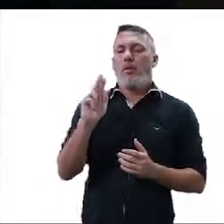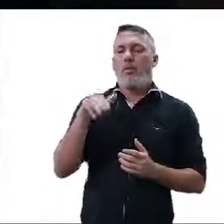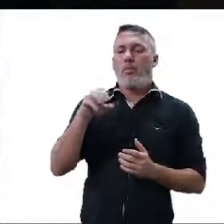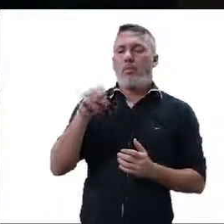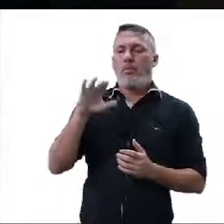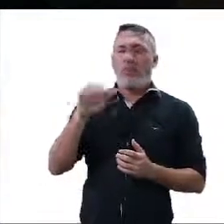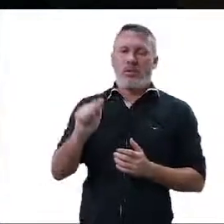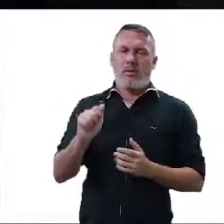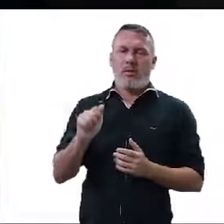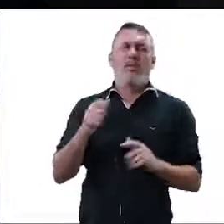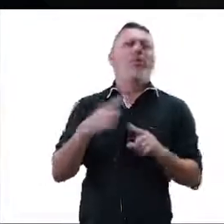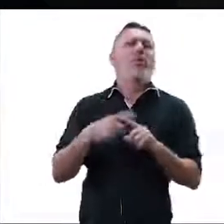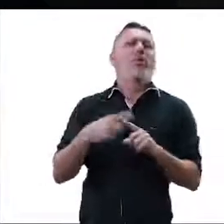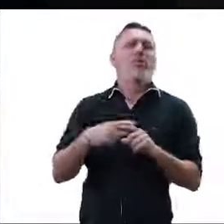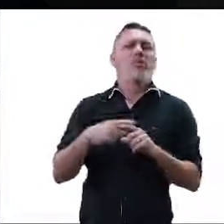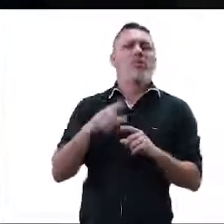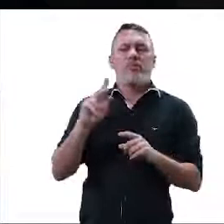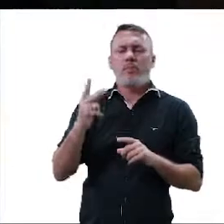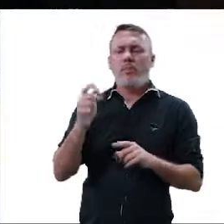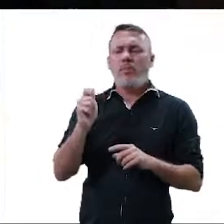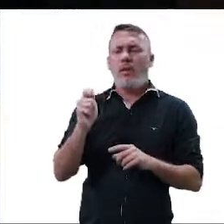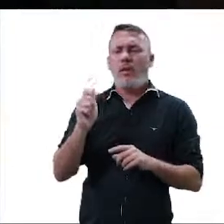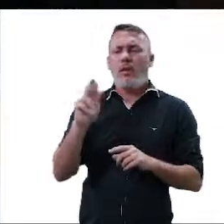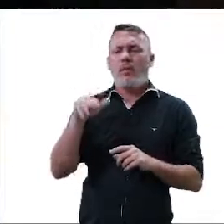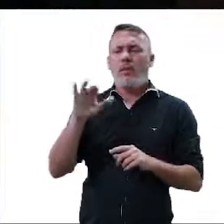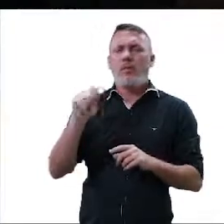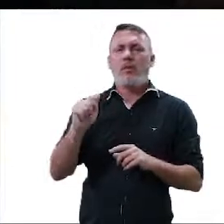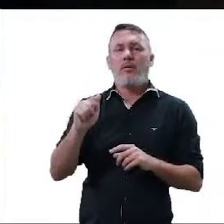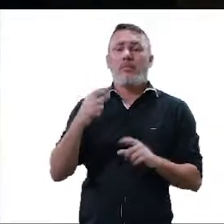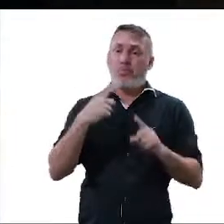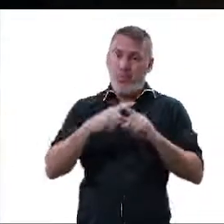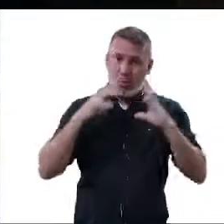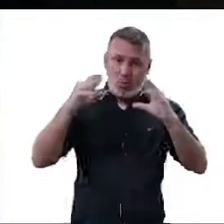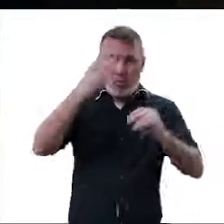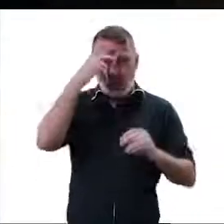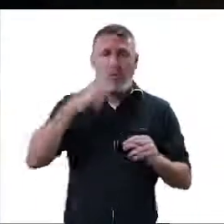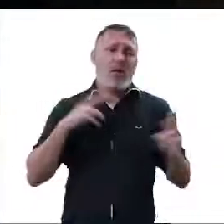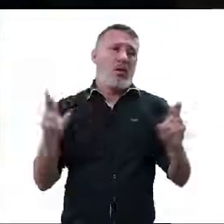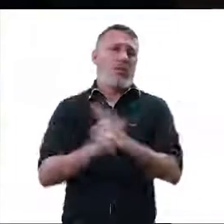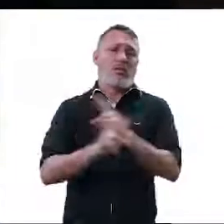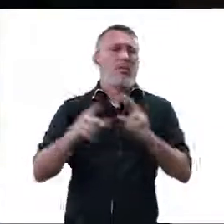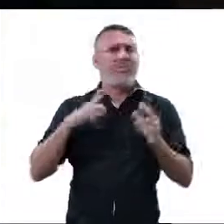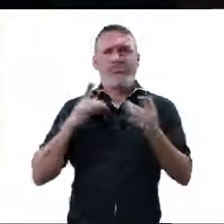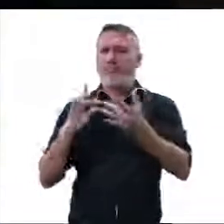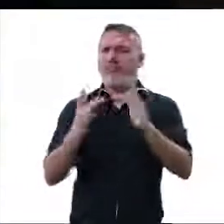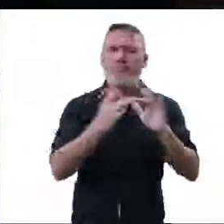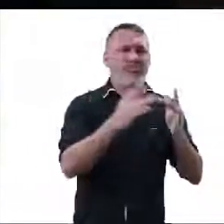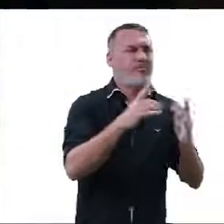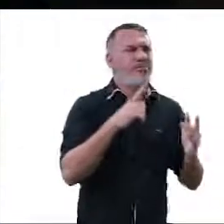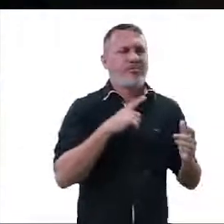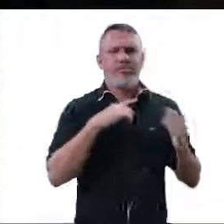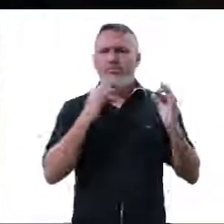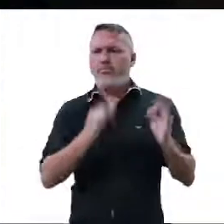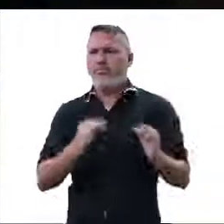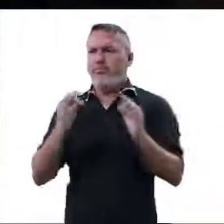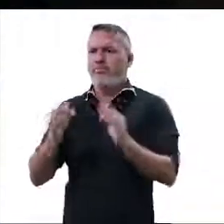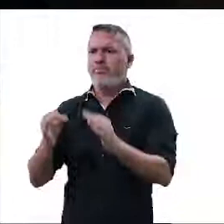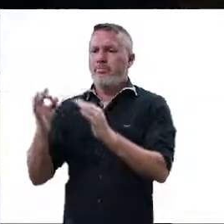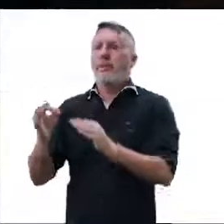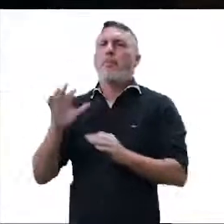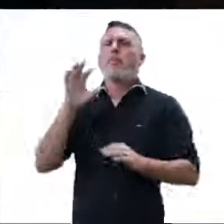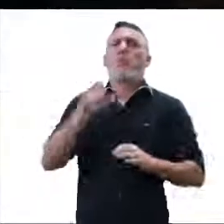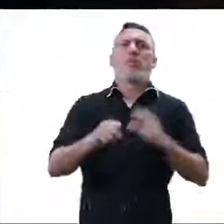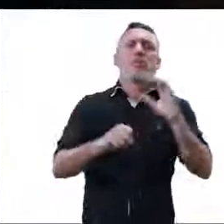indivíduos, eles de alguma forma se relacionam entre si, e estabelecem uma relação que